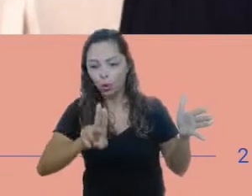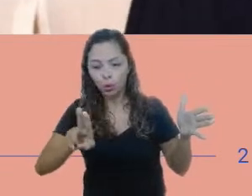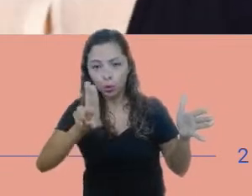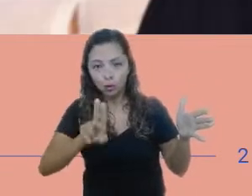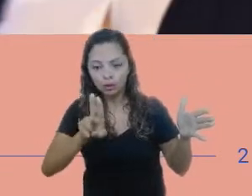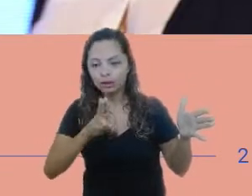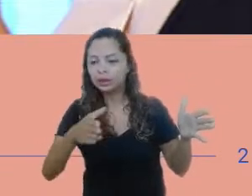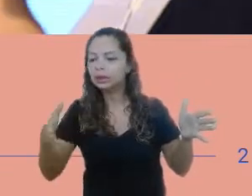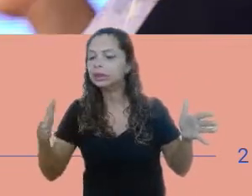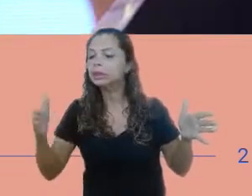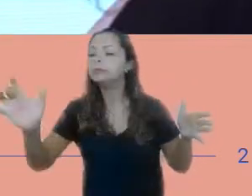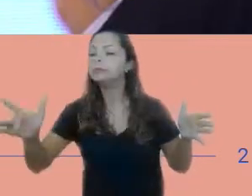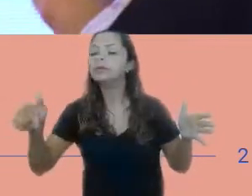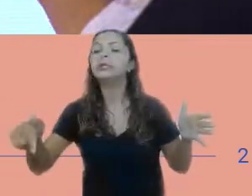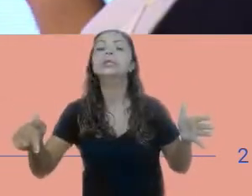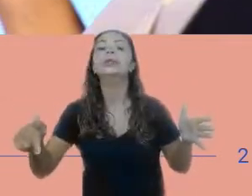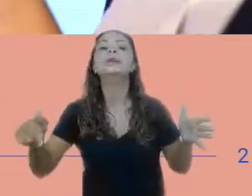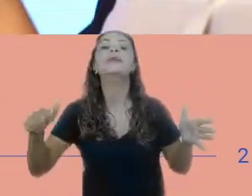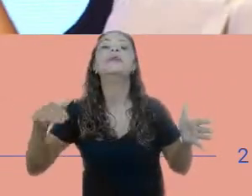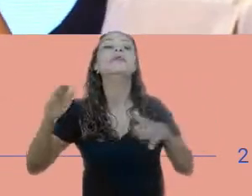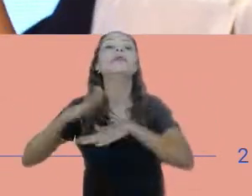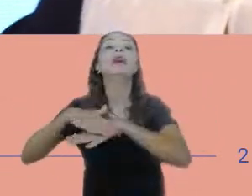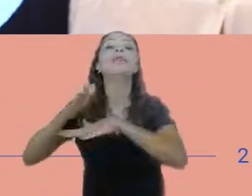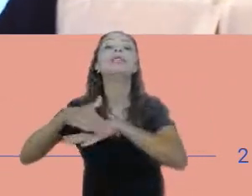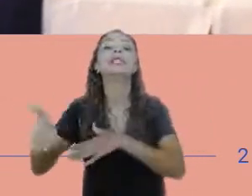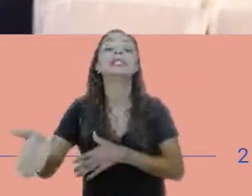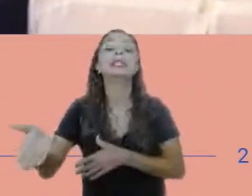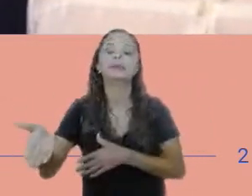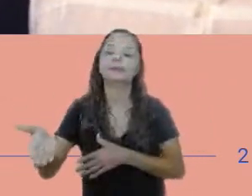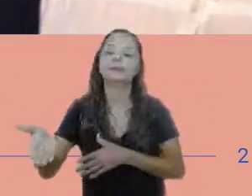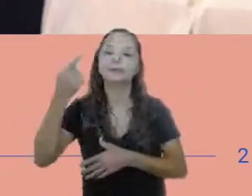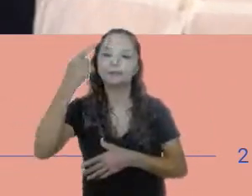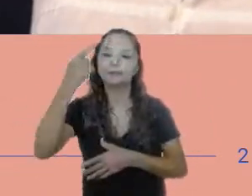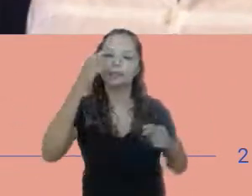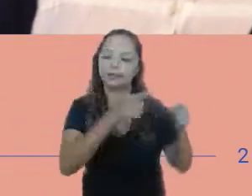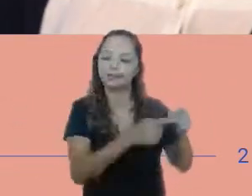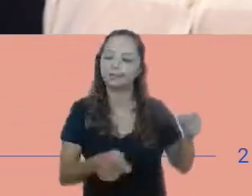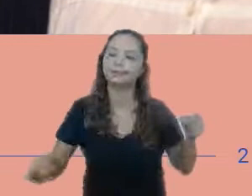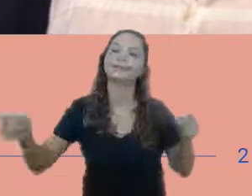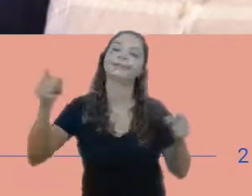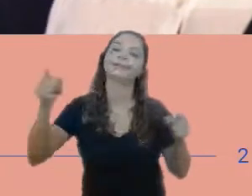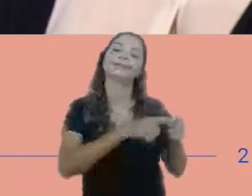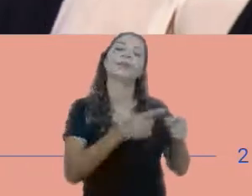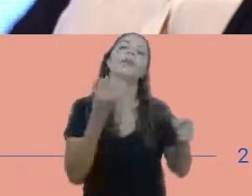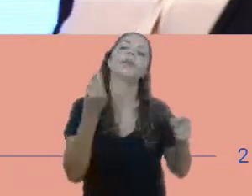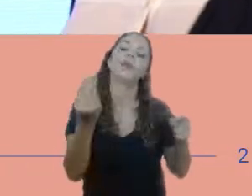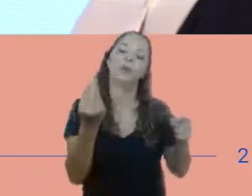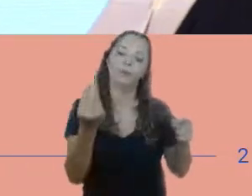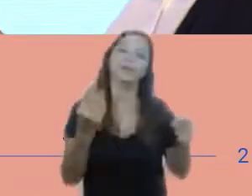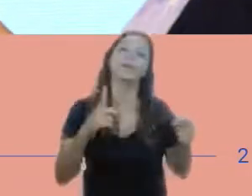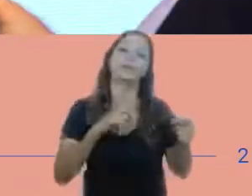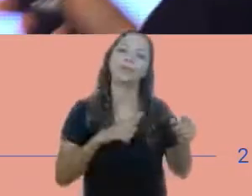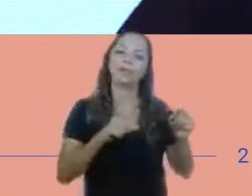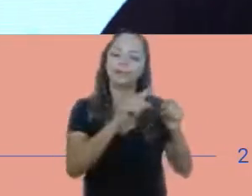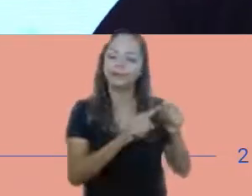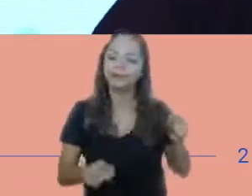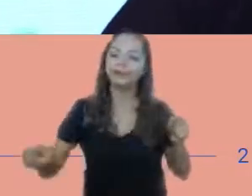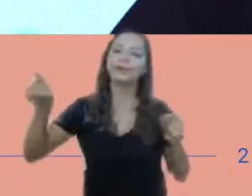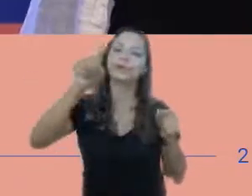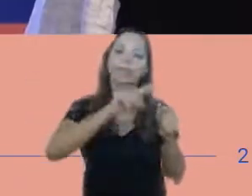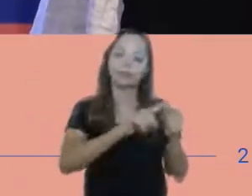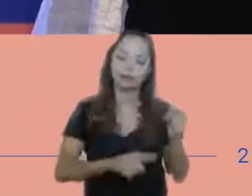E aí você vê aqui da pirâmide de valor da economia circular os novos ciclos de geração de valor